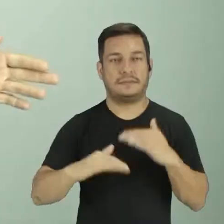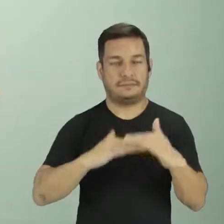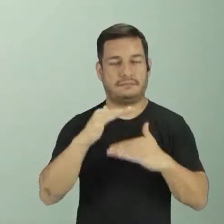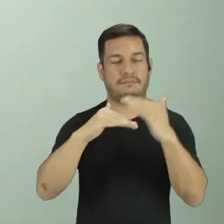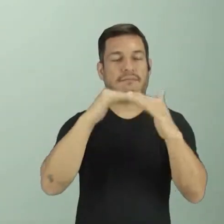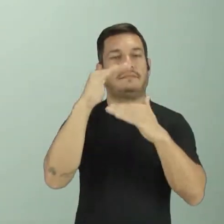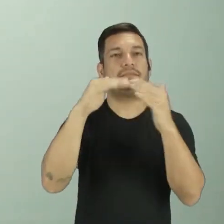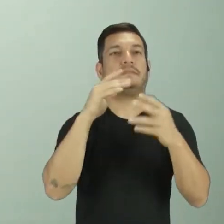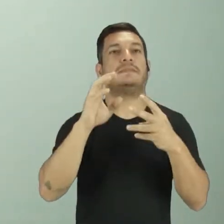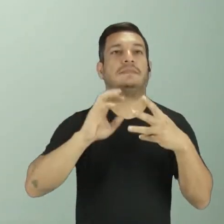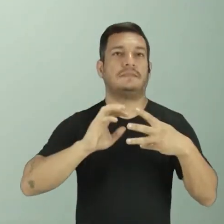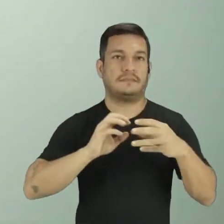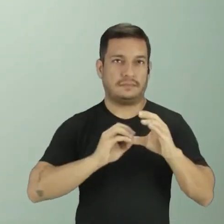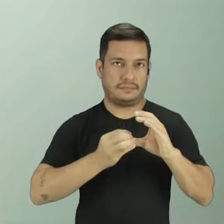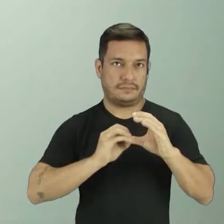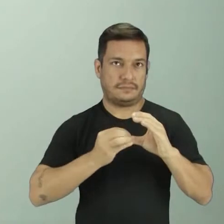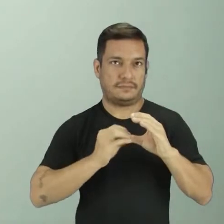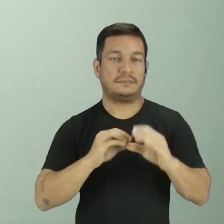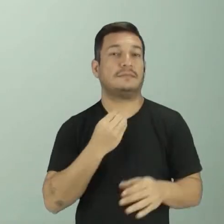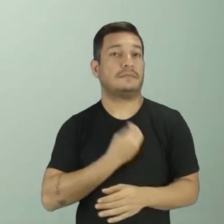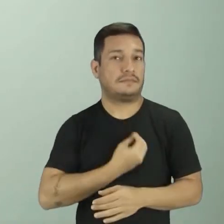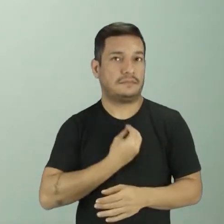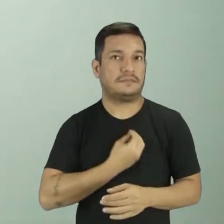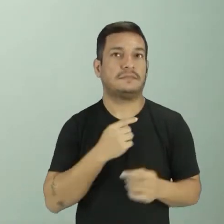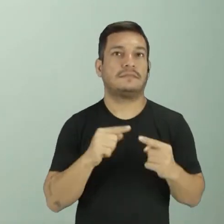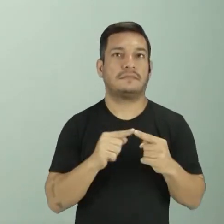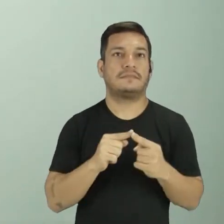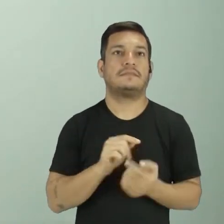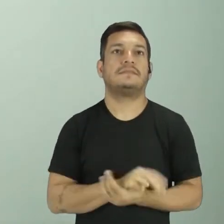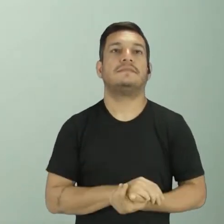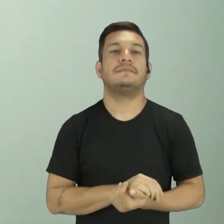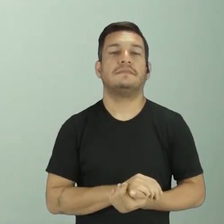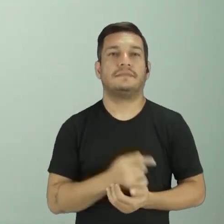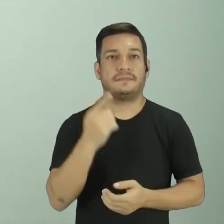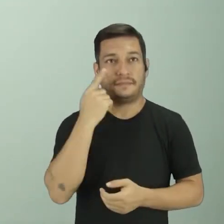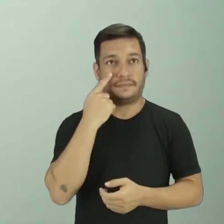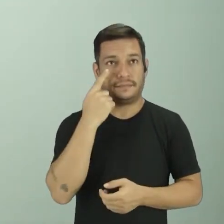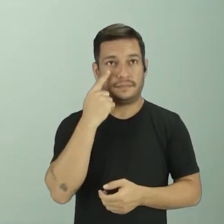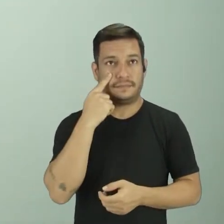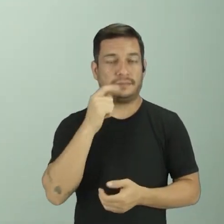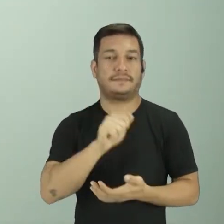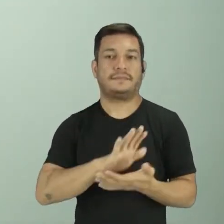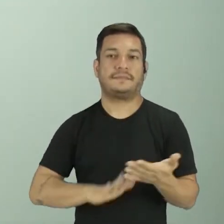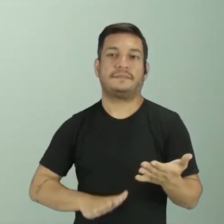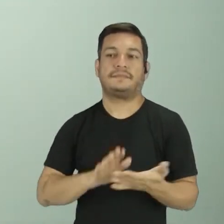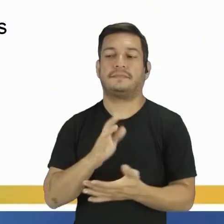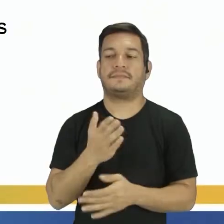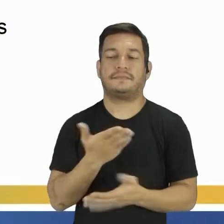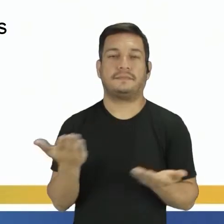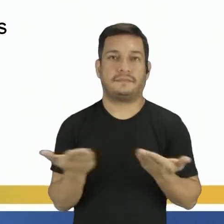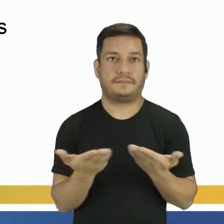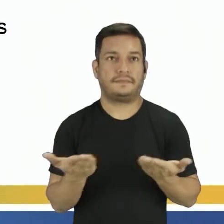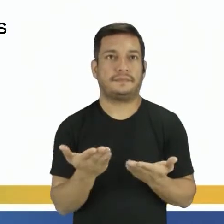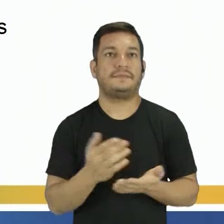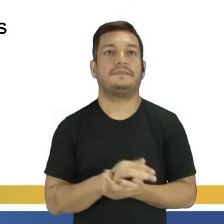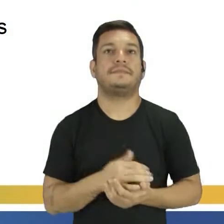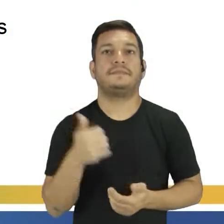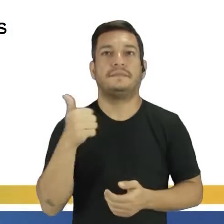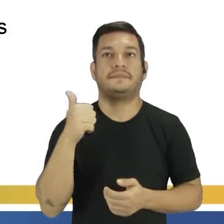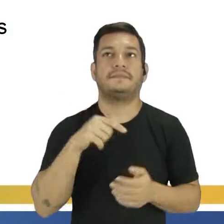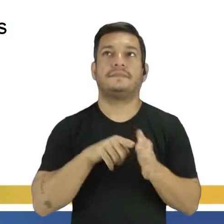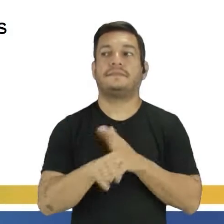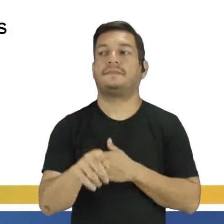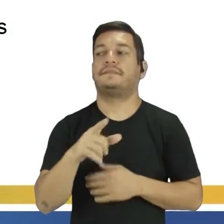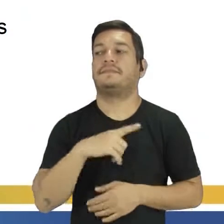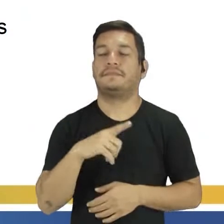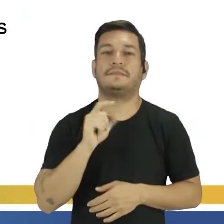outros processos associados à vida, tá bom? Vamos ao nosso exercitando de hoje, tá? Então, na primeira questão,